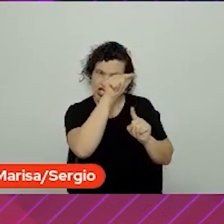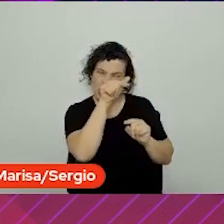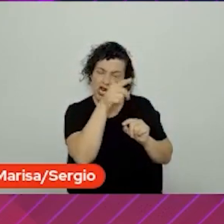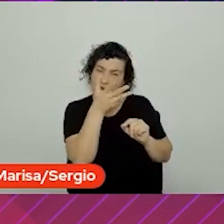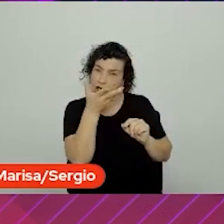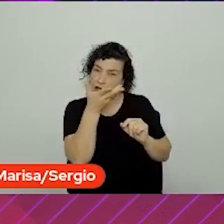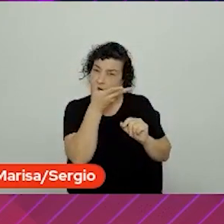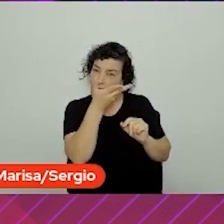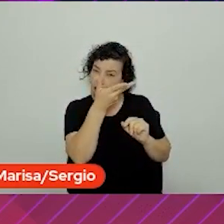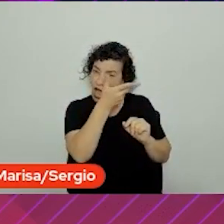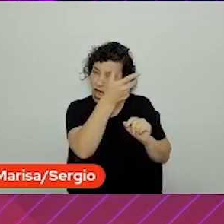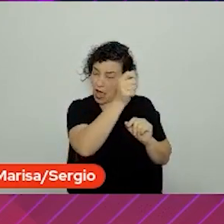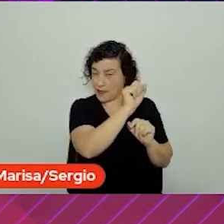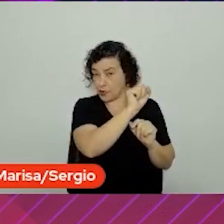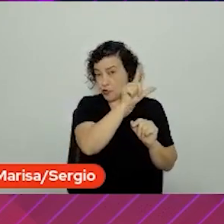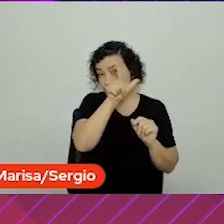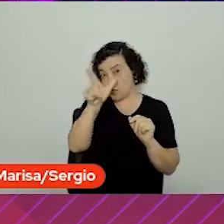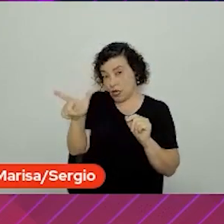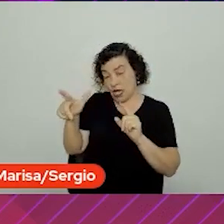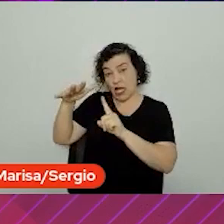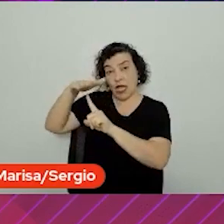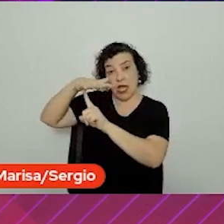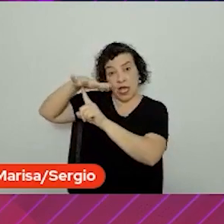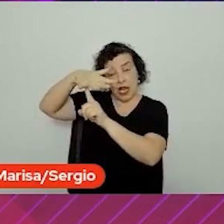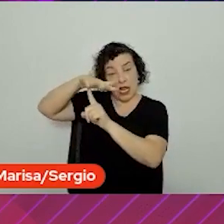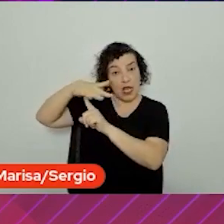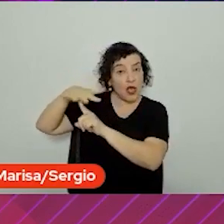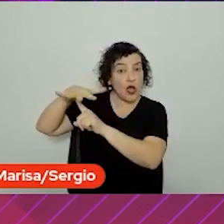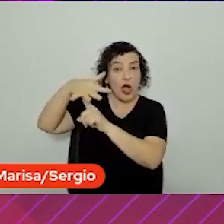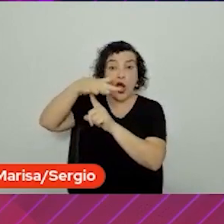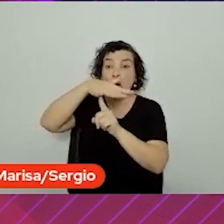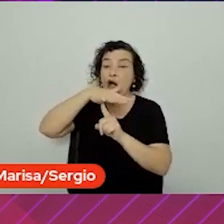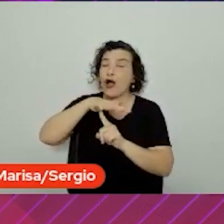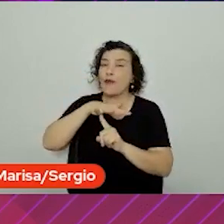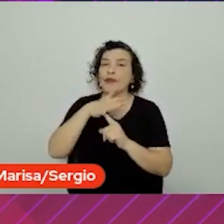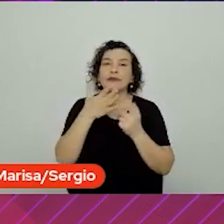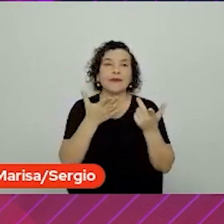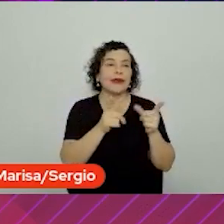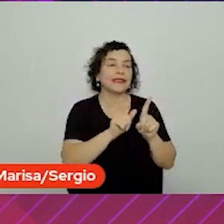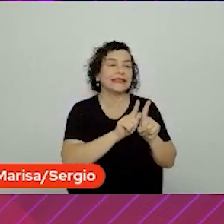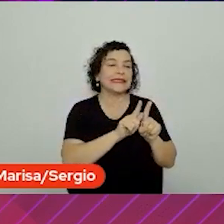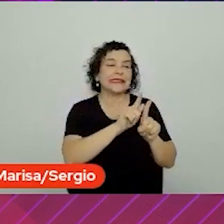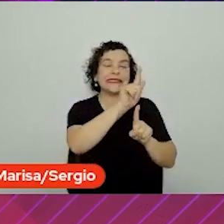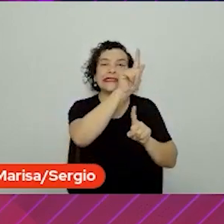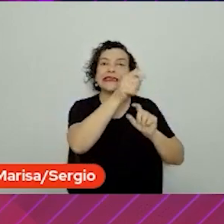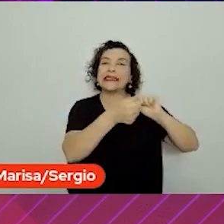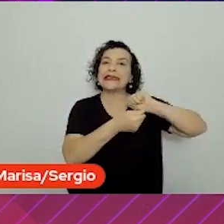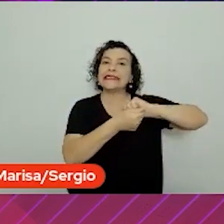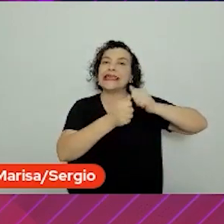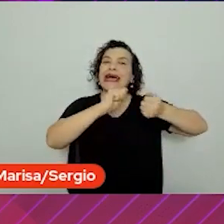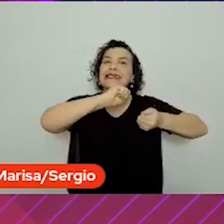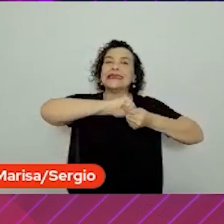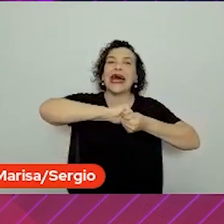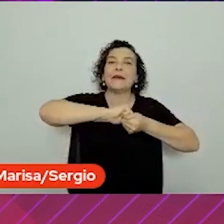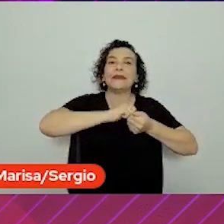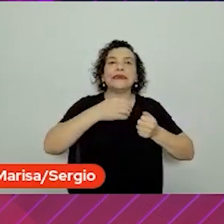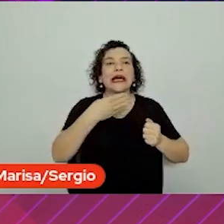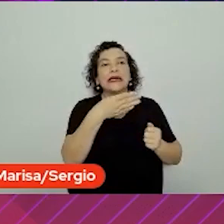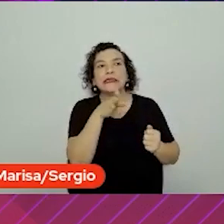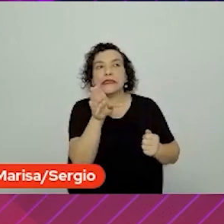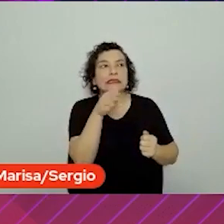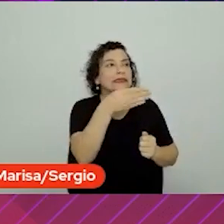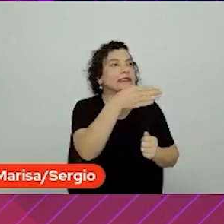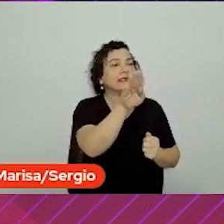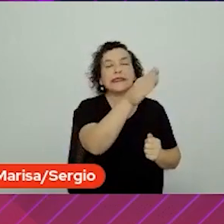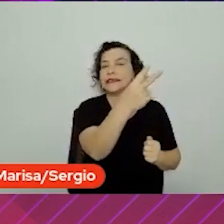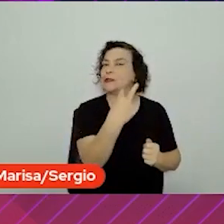rápido do que o helicóptero, ele não se adapta às mudanças de rota com tanta facilidade. Tanto